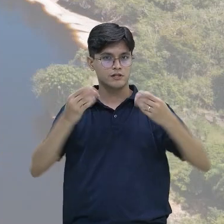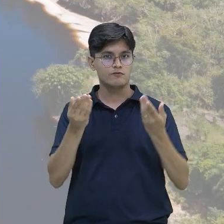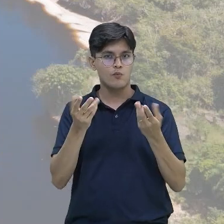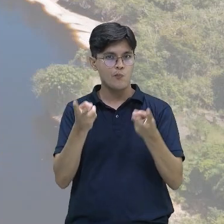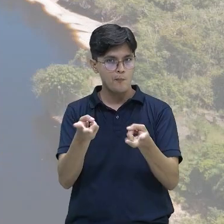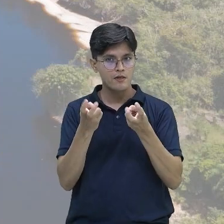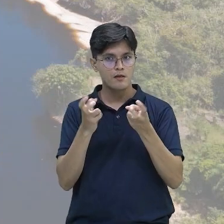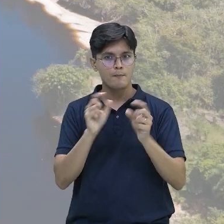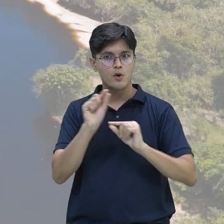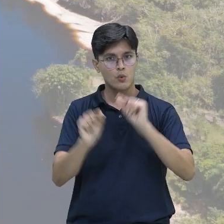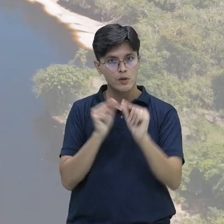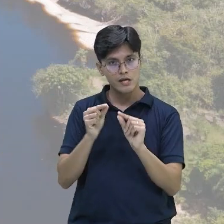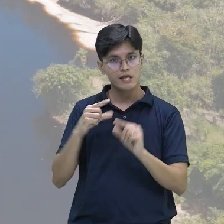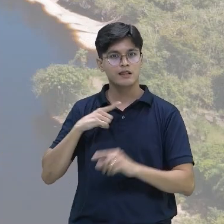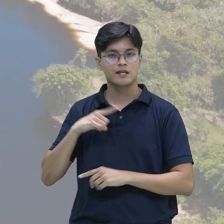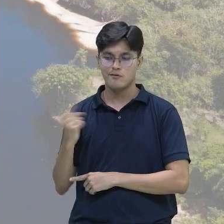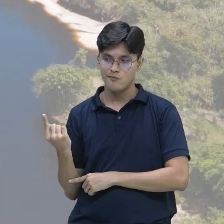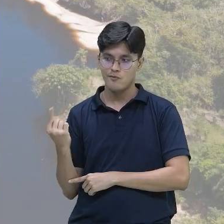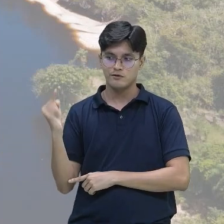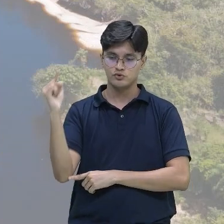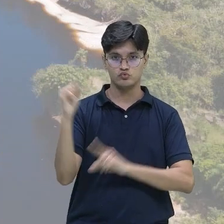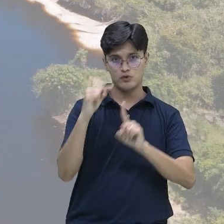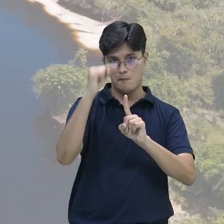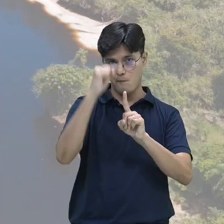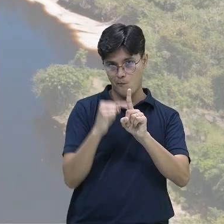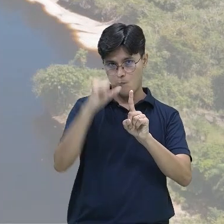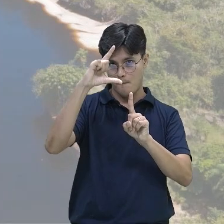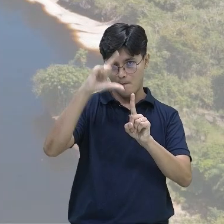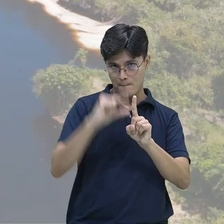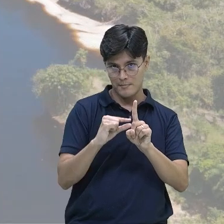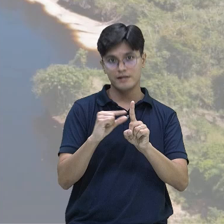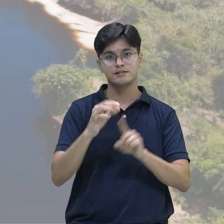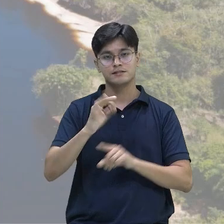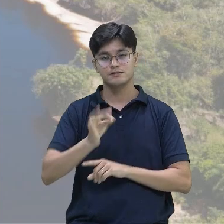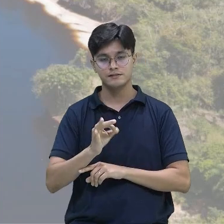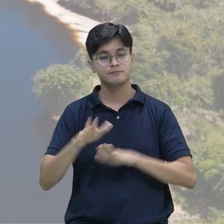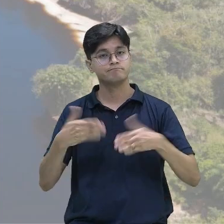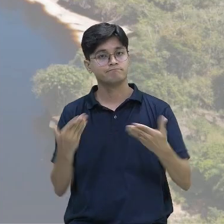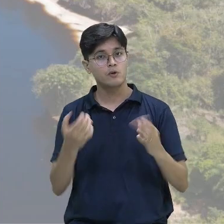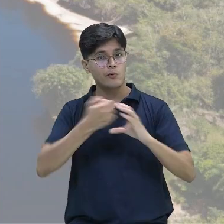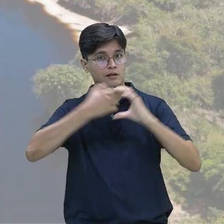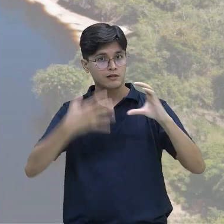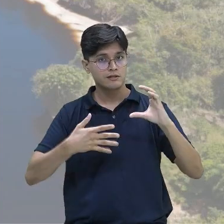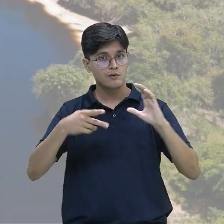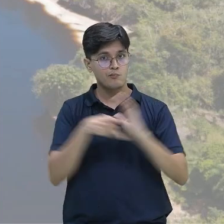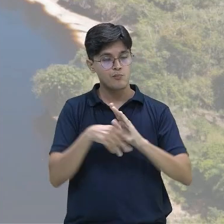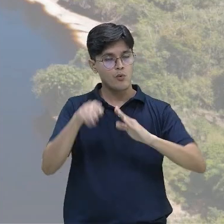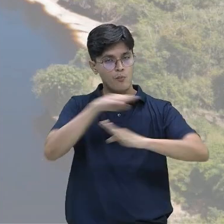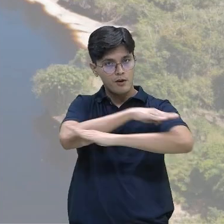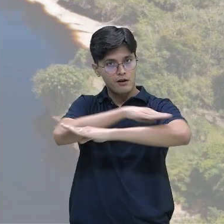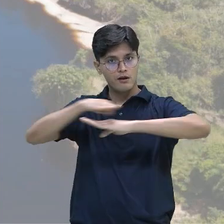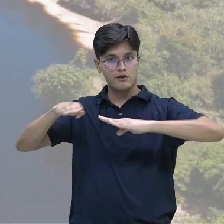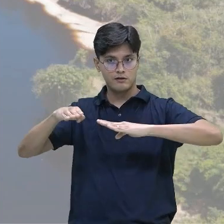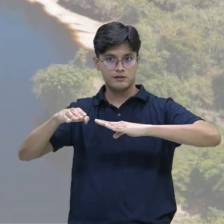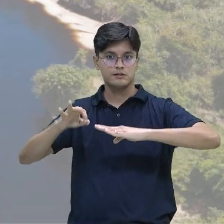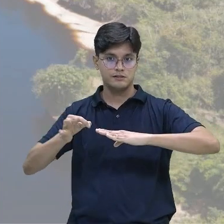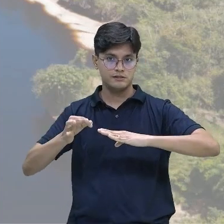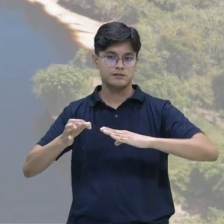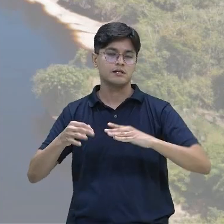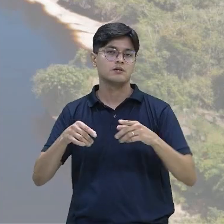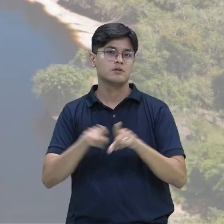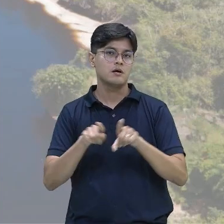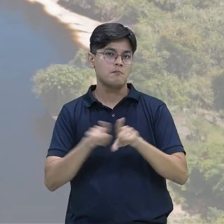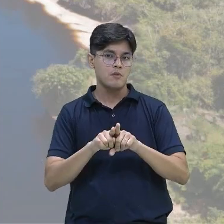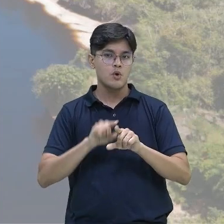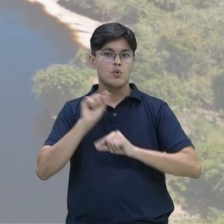baixas altitudes, tá bom? Então, essa é uma das características. Olha, relevo com baixa altitude, relevo